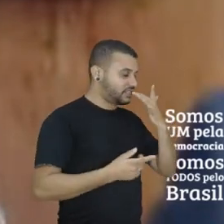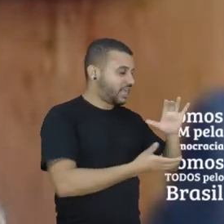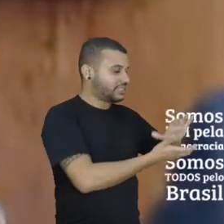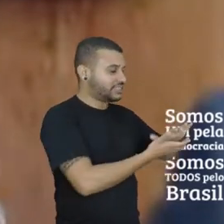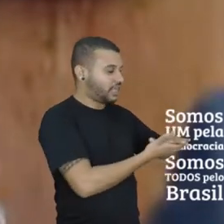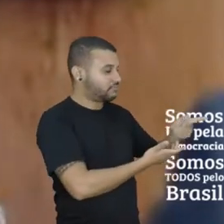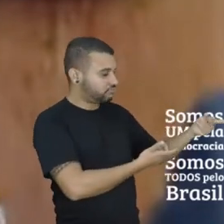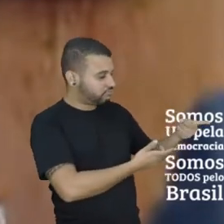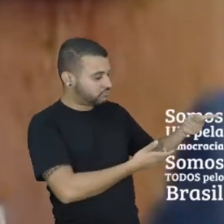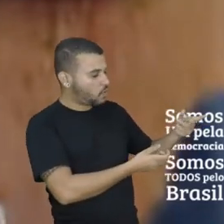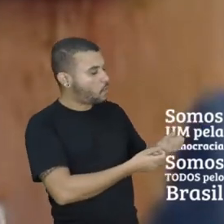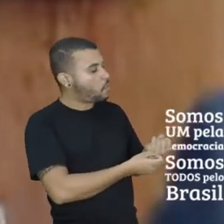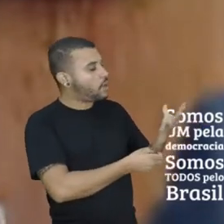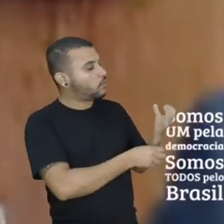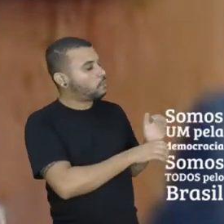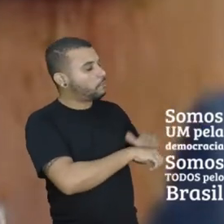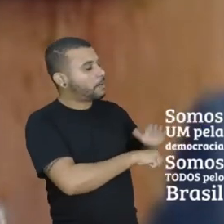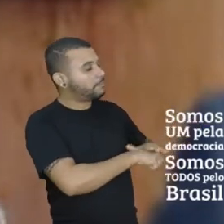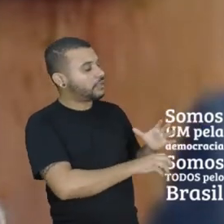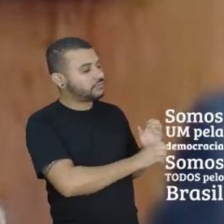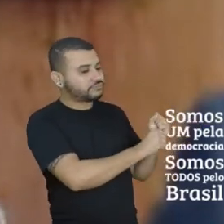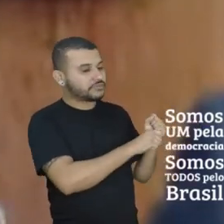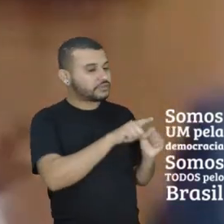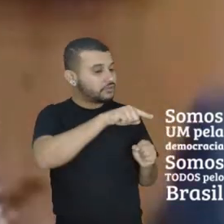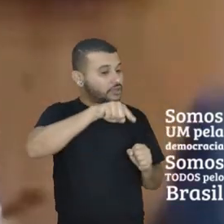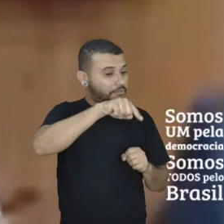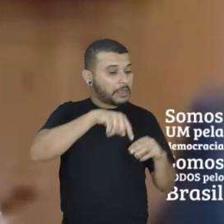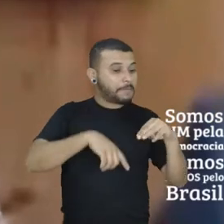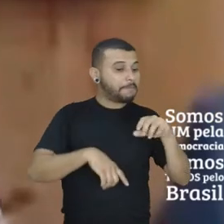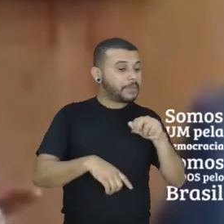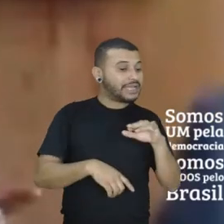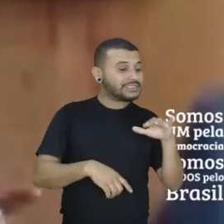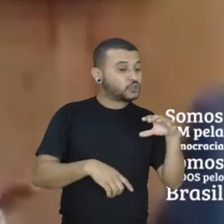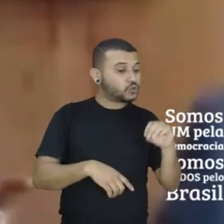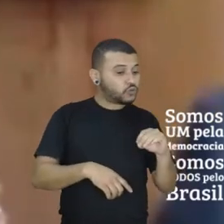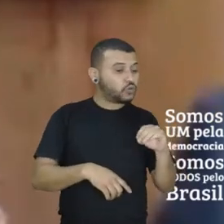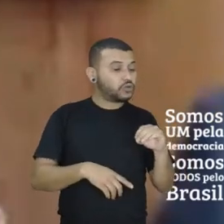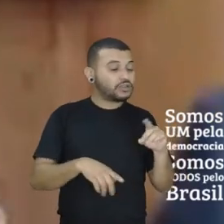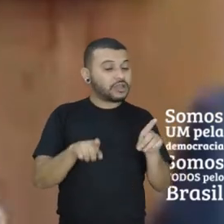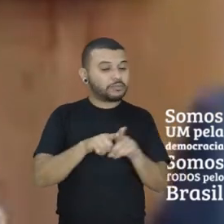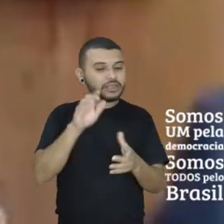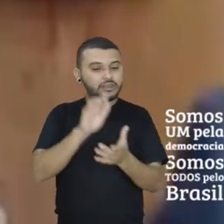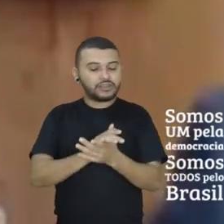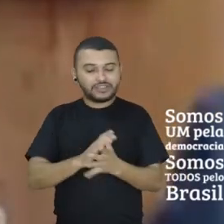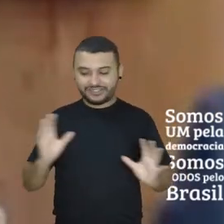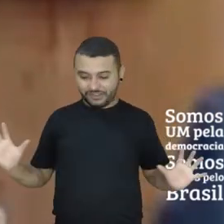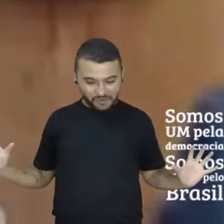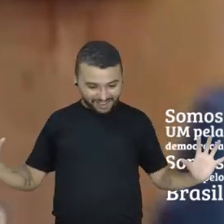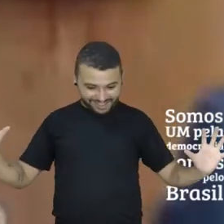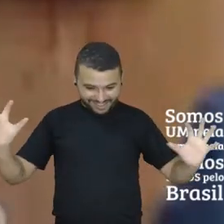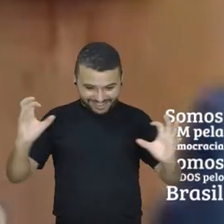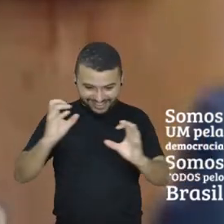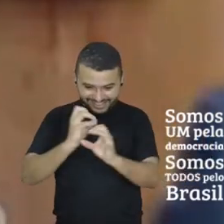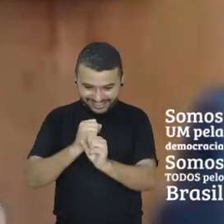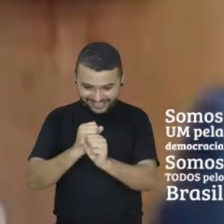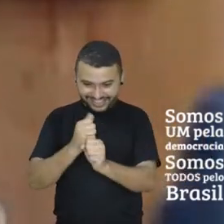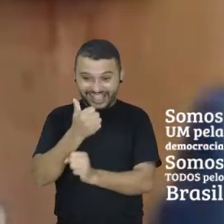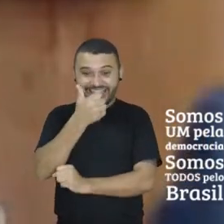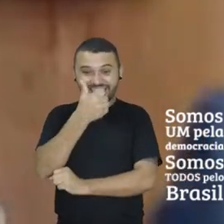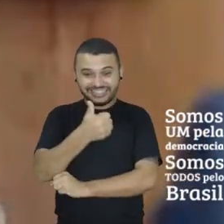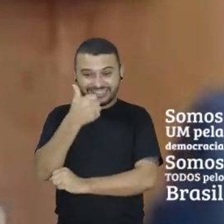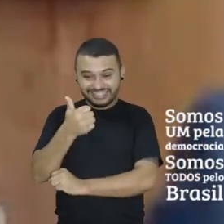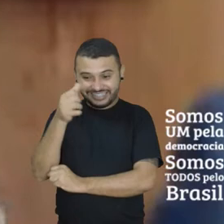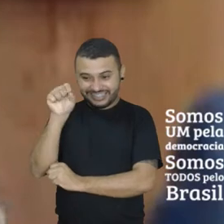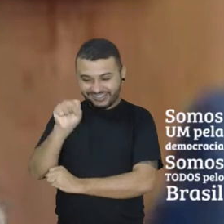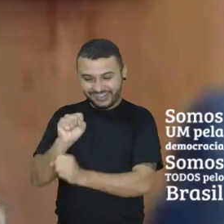a Ana Estela, e do Márcio e da Lúcia França. Deu 118 anos.